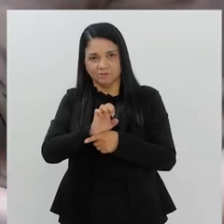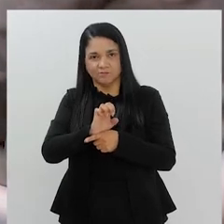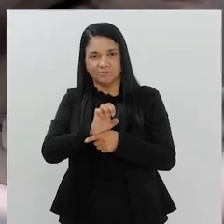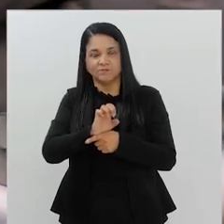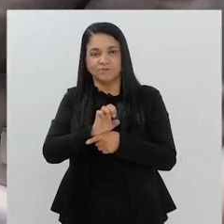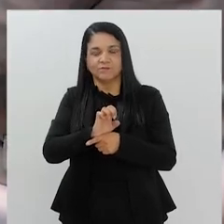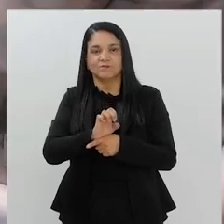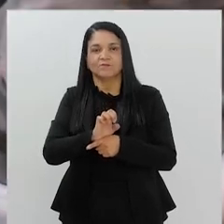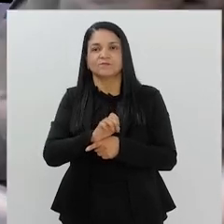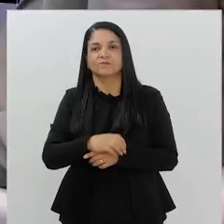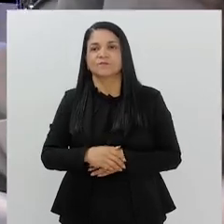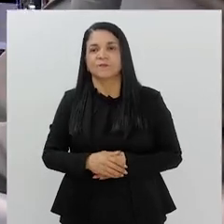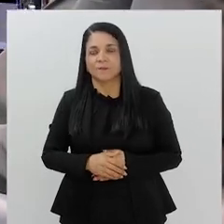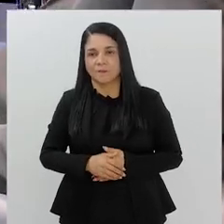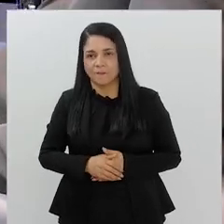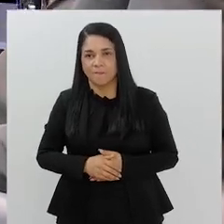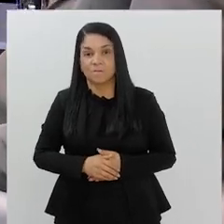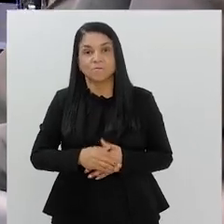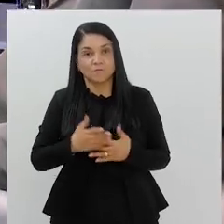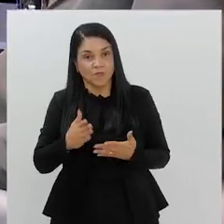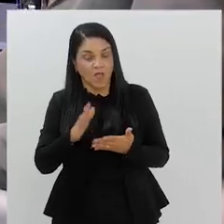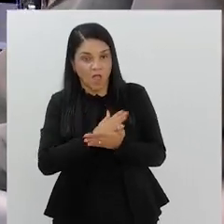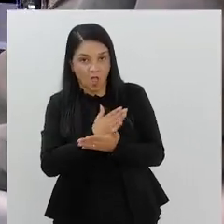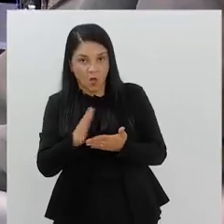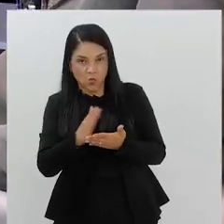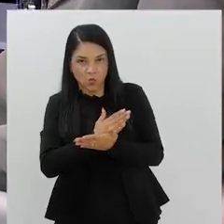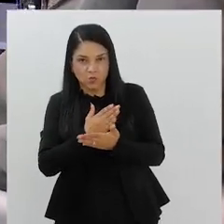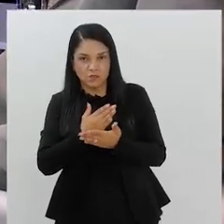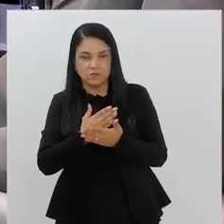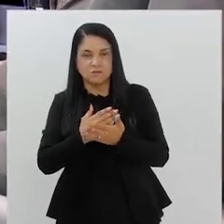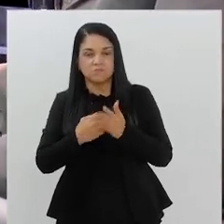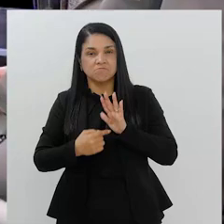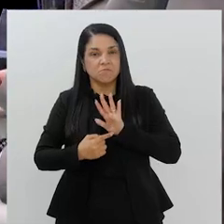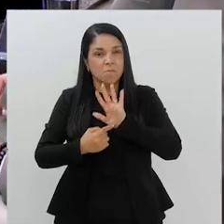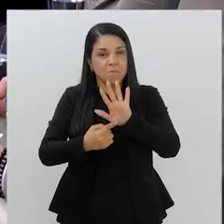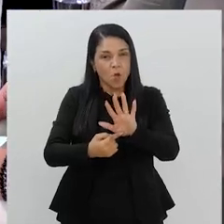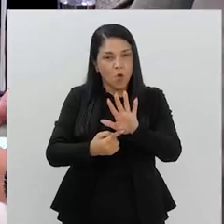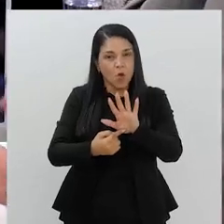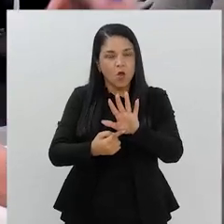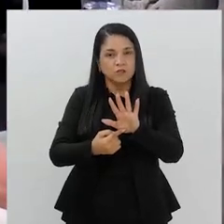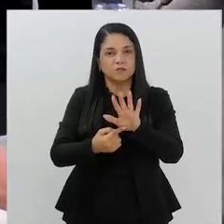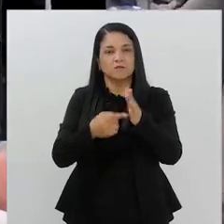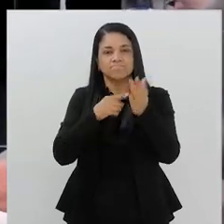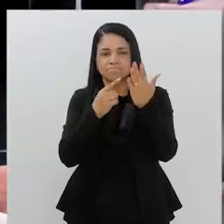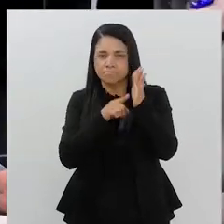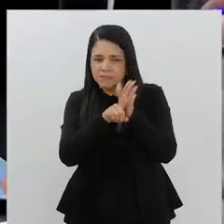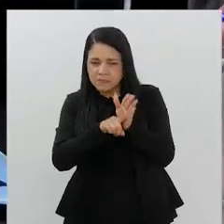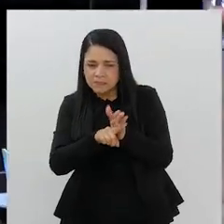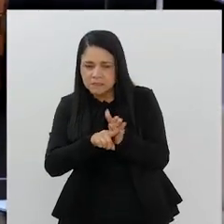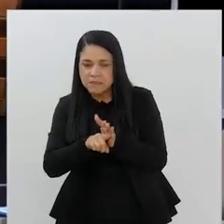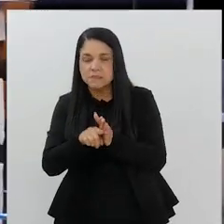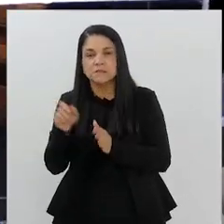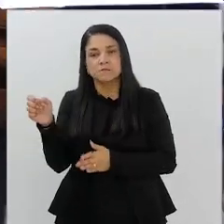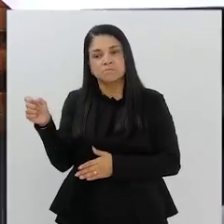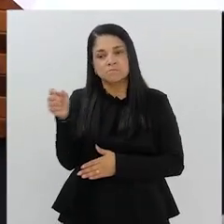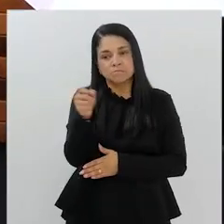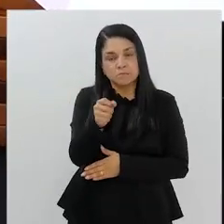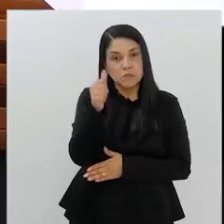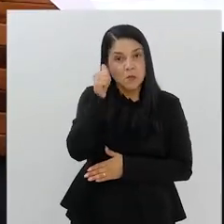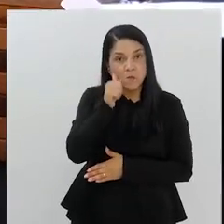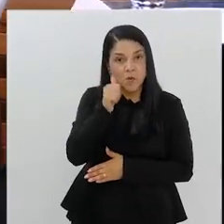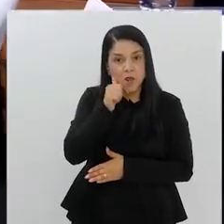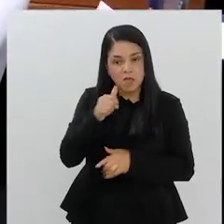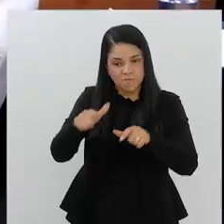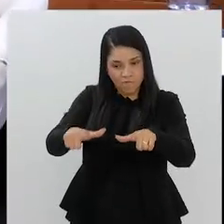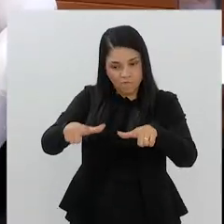o mercado num conceito amplo é há alguns indicadores que demonstram que as mulheres têm uma formação mais sólida pelo